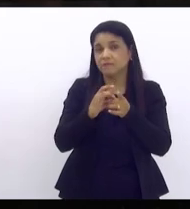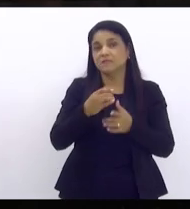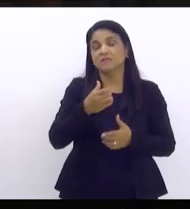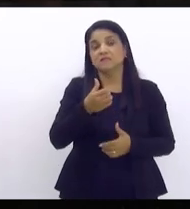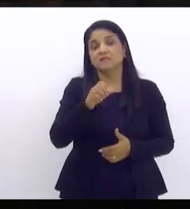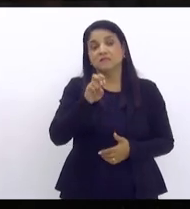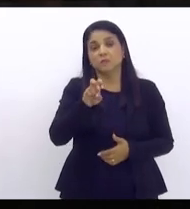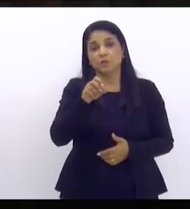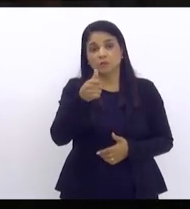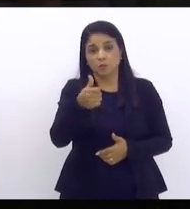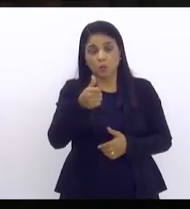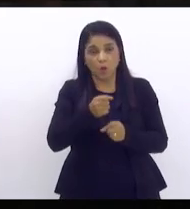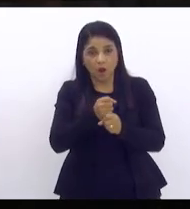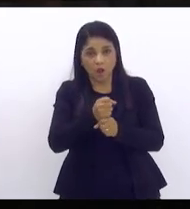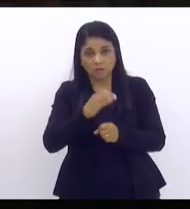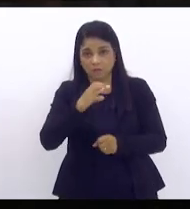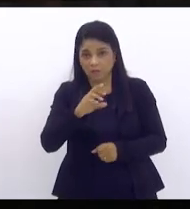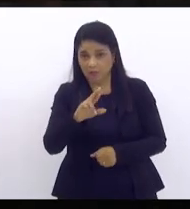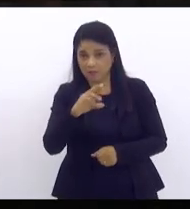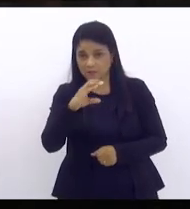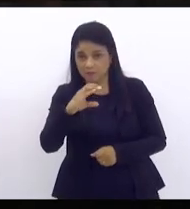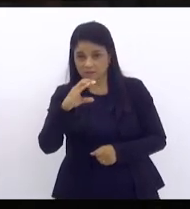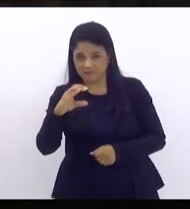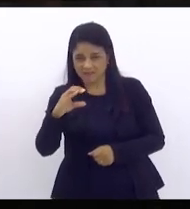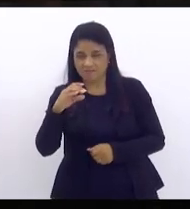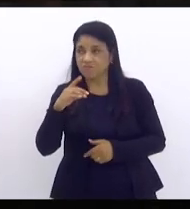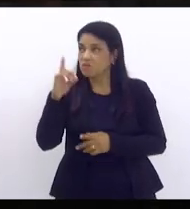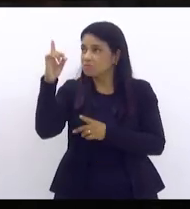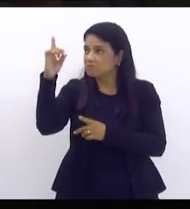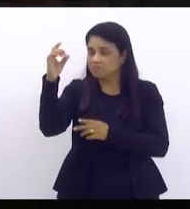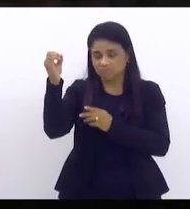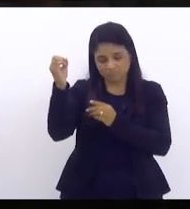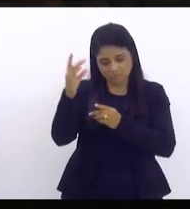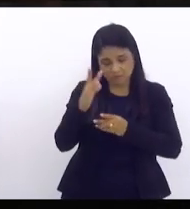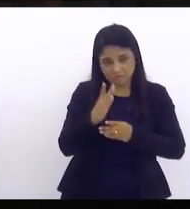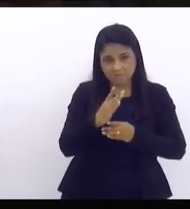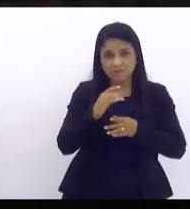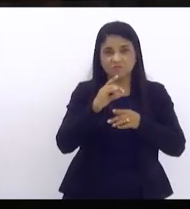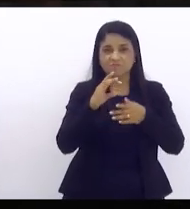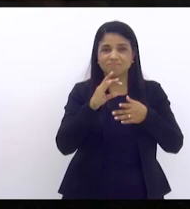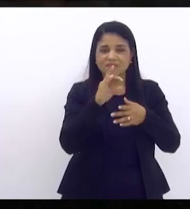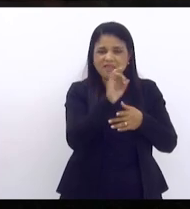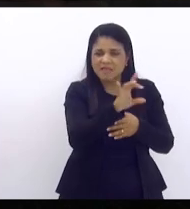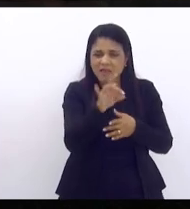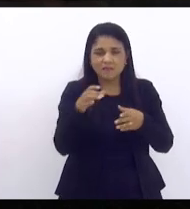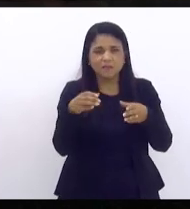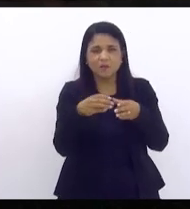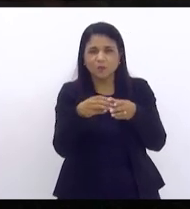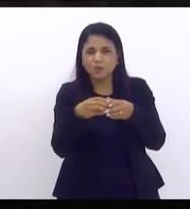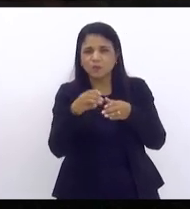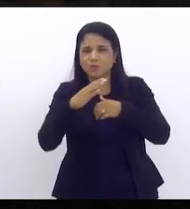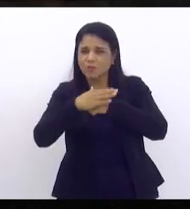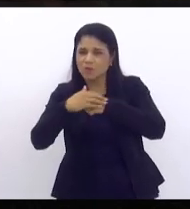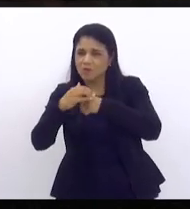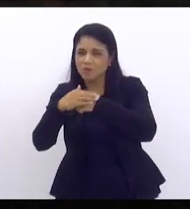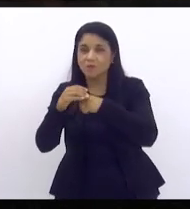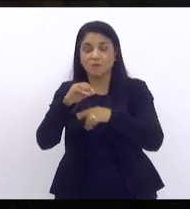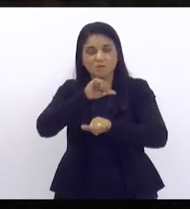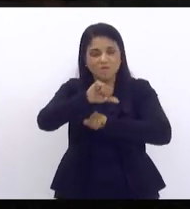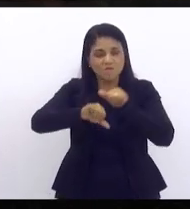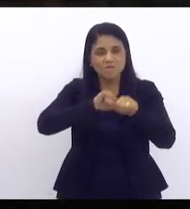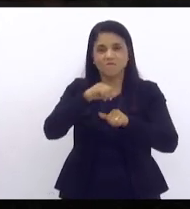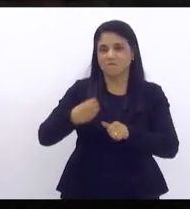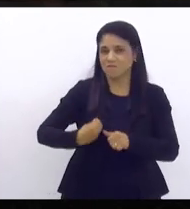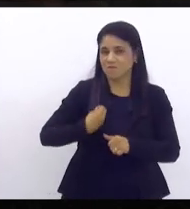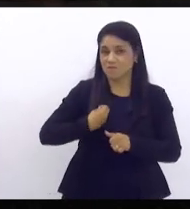Janeiro, podemos ver o agir amoroso de Deus em cada grupo de oração. Quantas vidas modificadas, quantos irmãos e